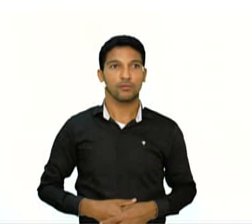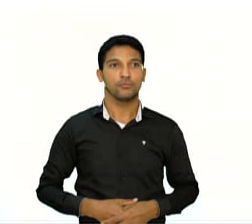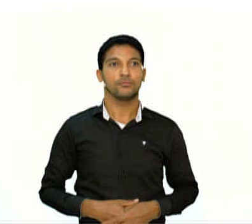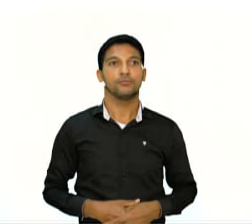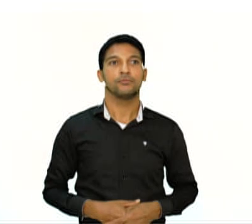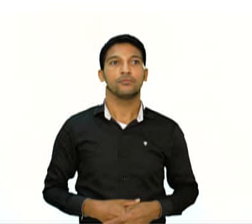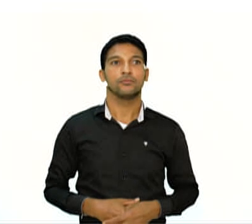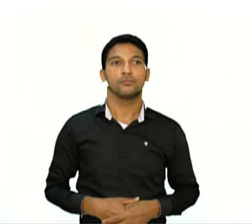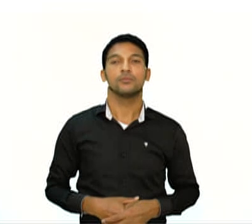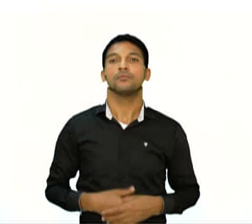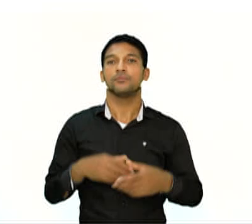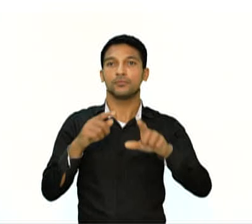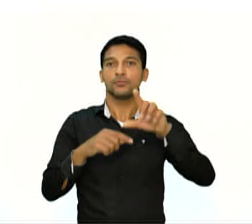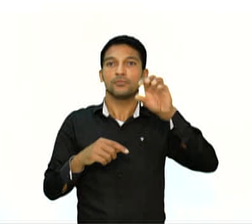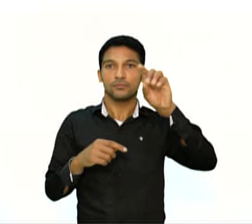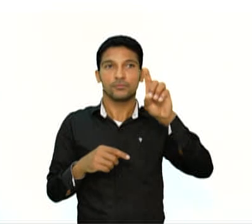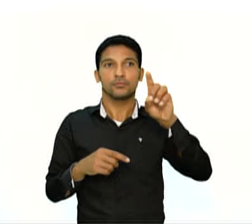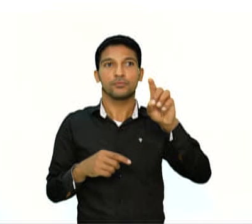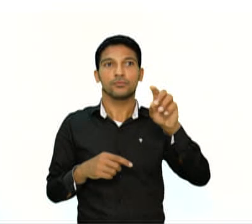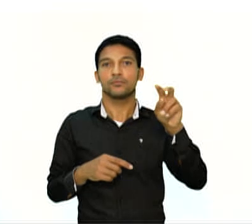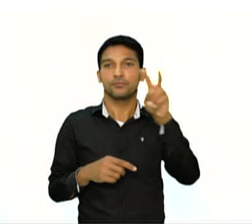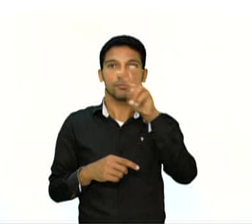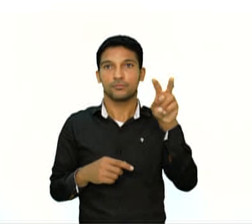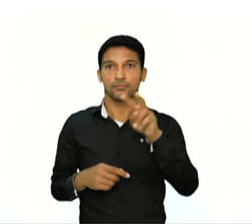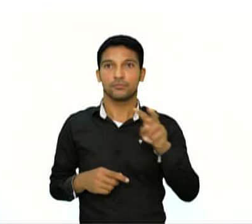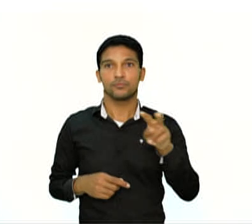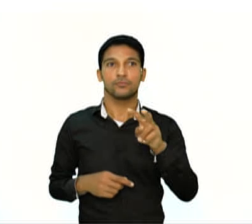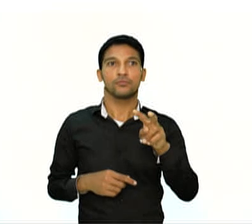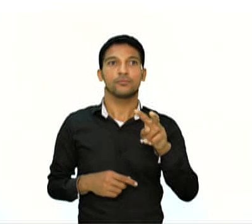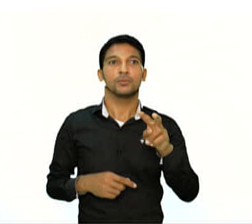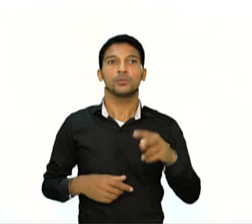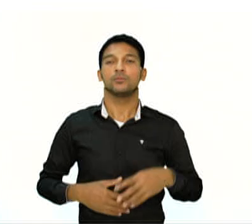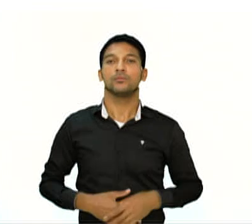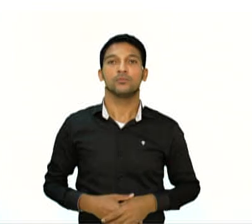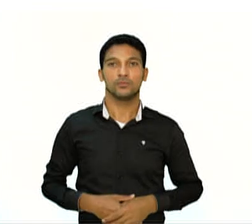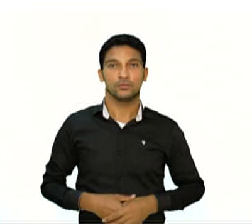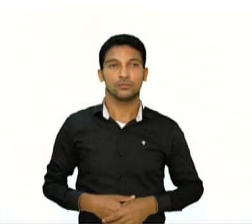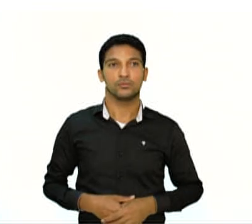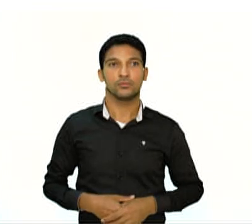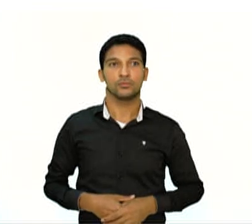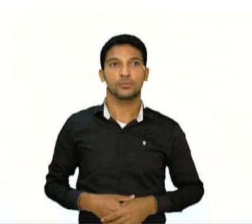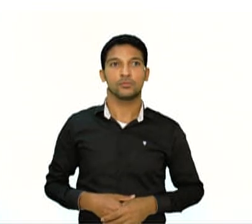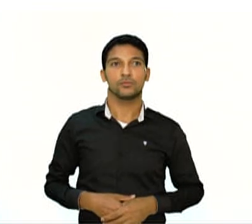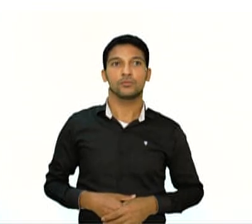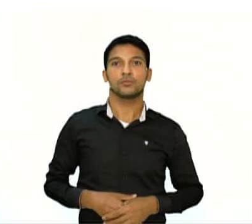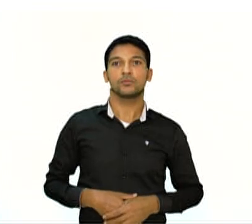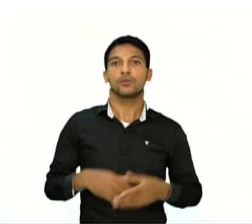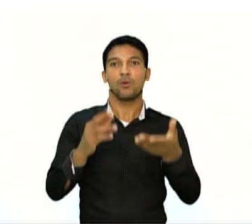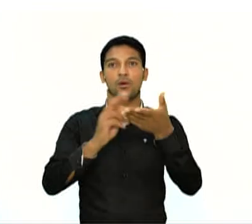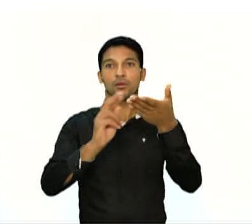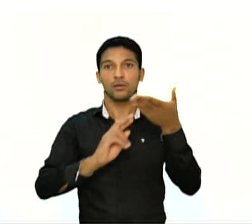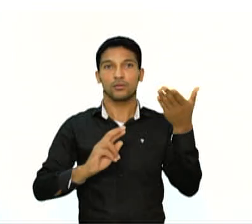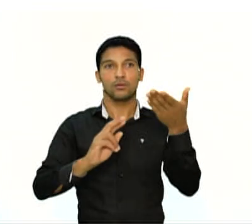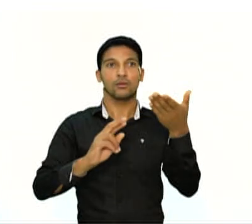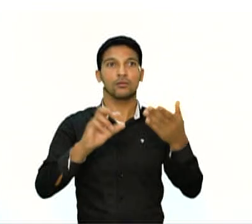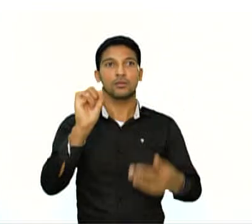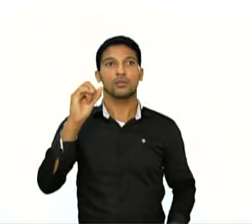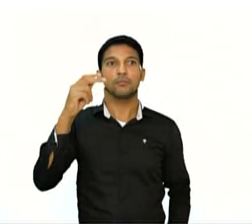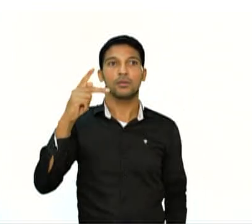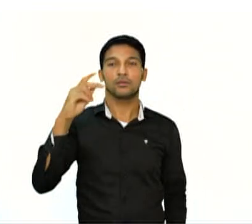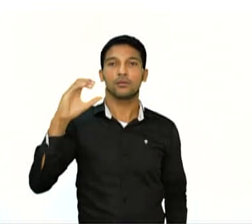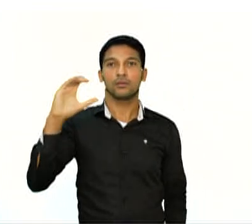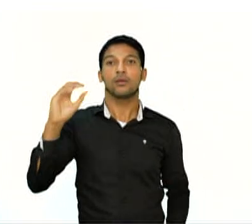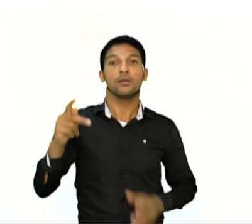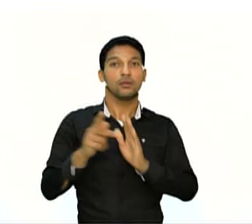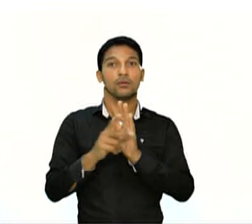vida marinha. E a letra D, o relatório do IPCC, composto por um grupo de pesquisadores que vem analisando